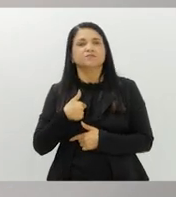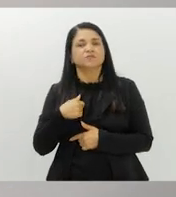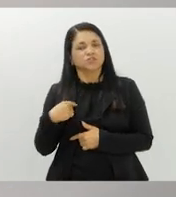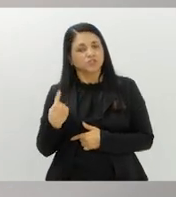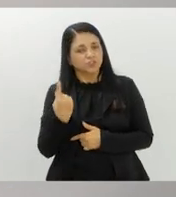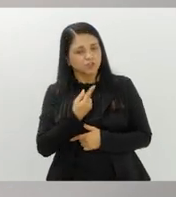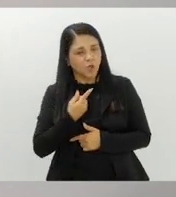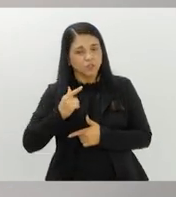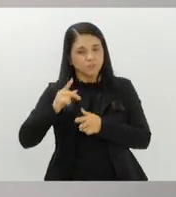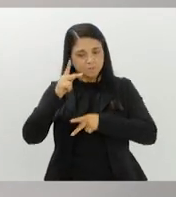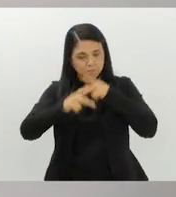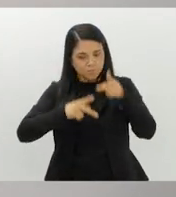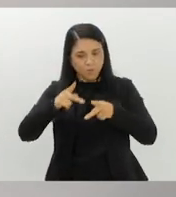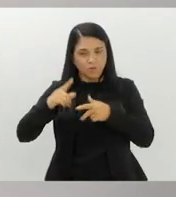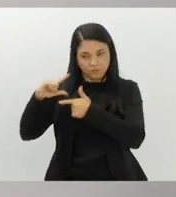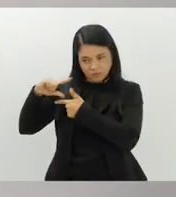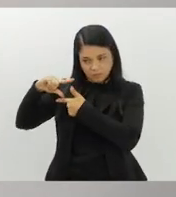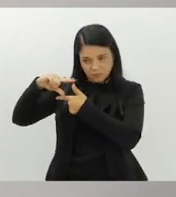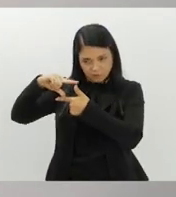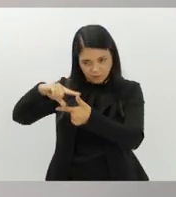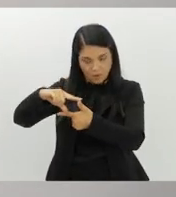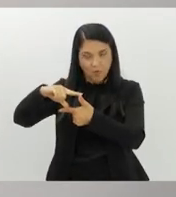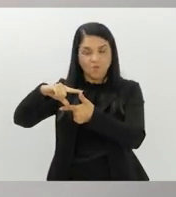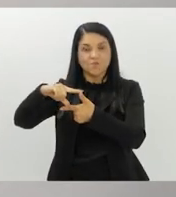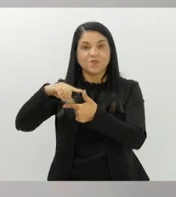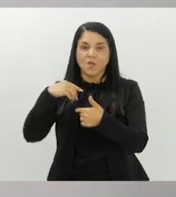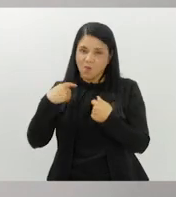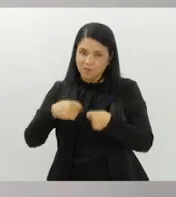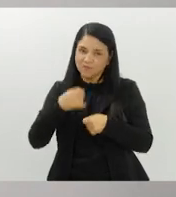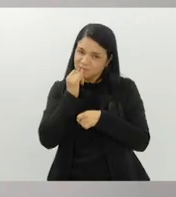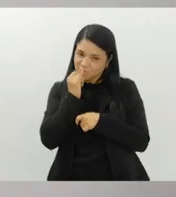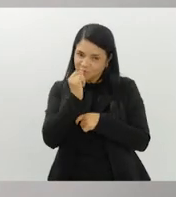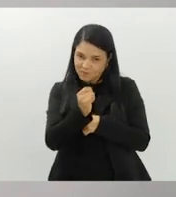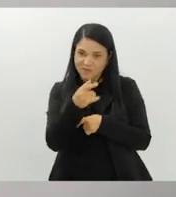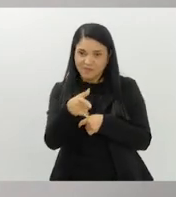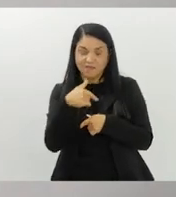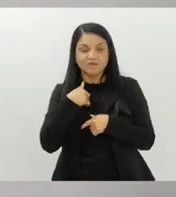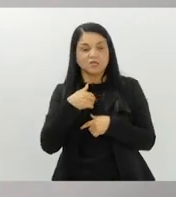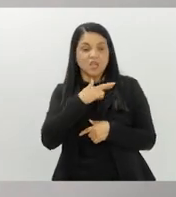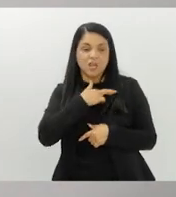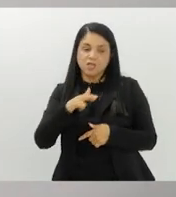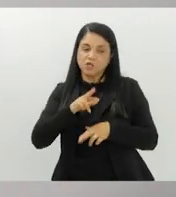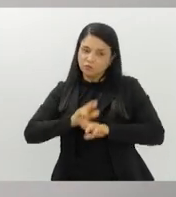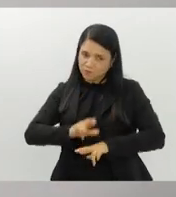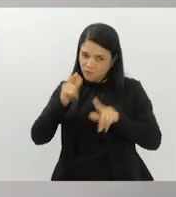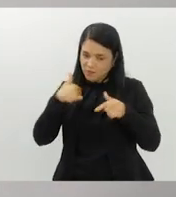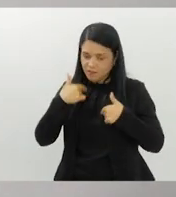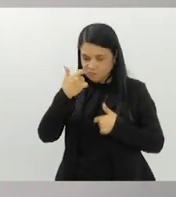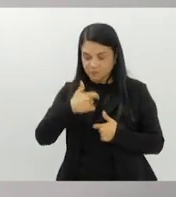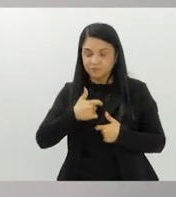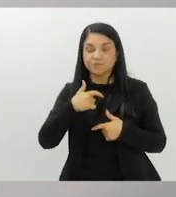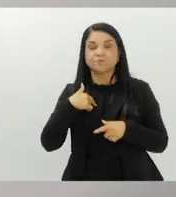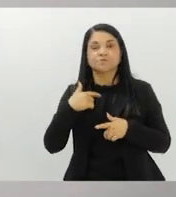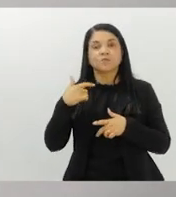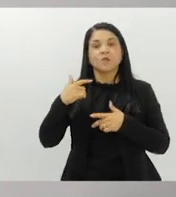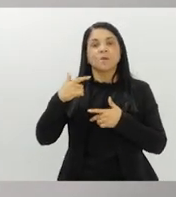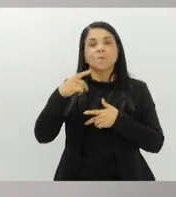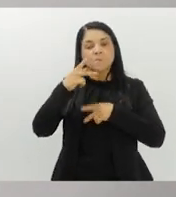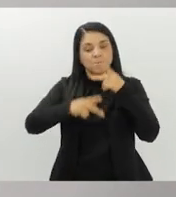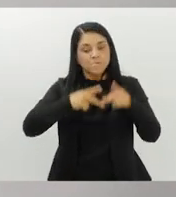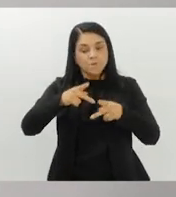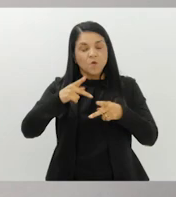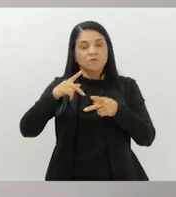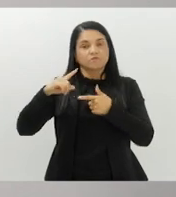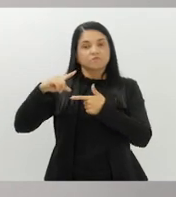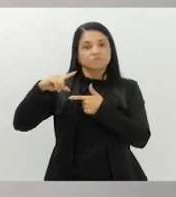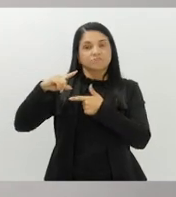povos tradicionais, eu só estou fazendo essa introdução porque o senhor já declarou que a sua religião é outra. Então, para nós, povos tradicionais de matriz africana, a